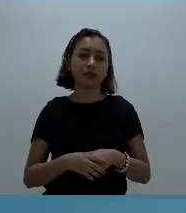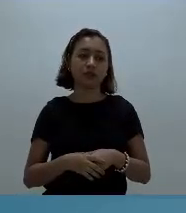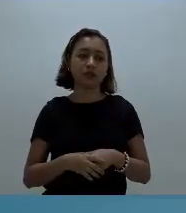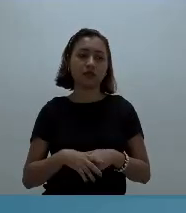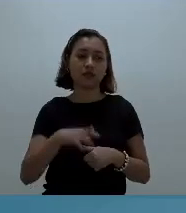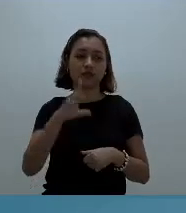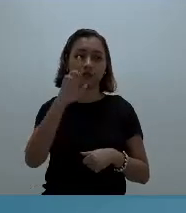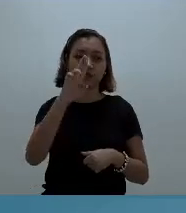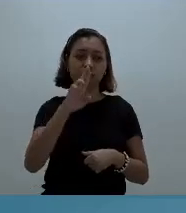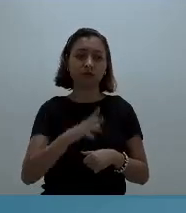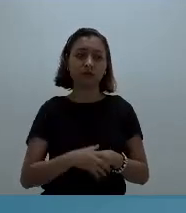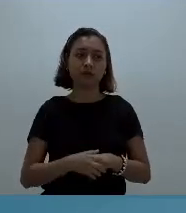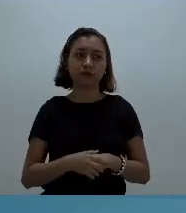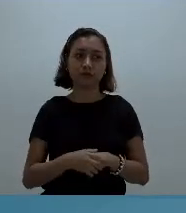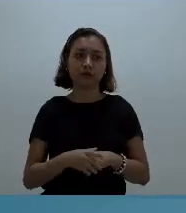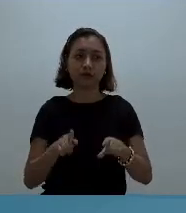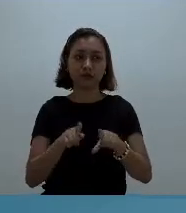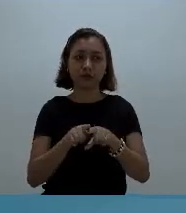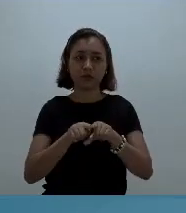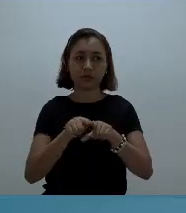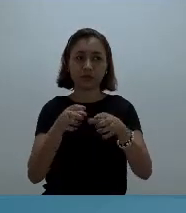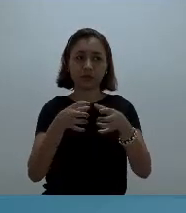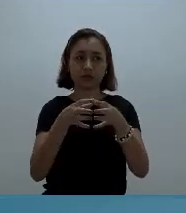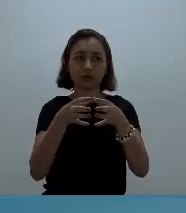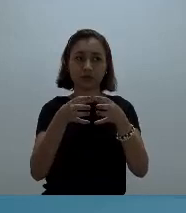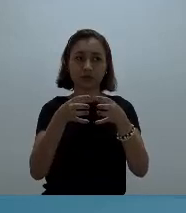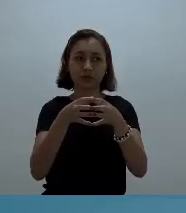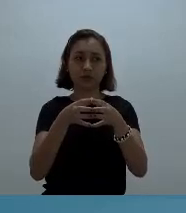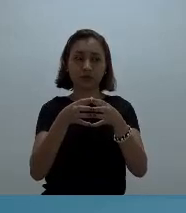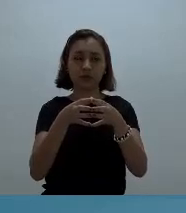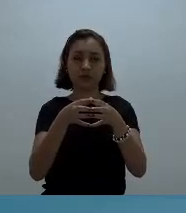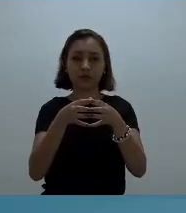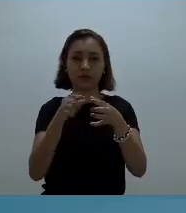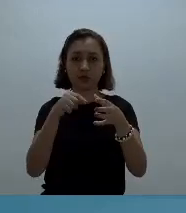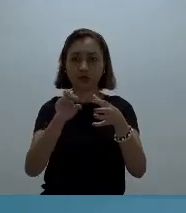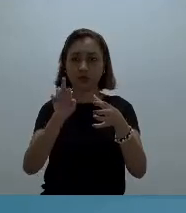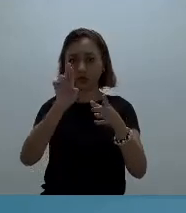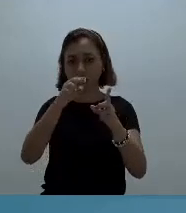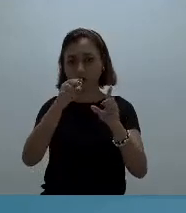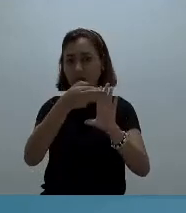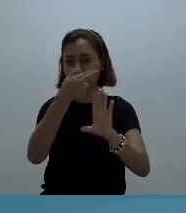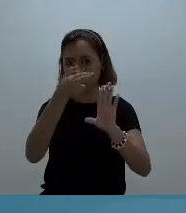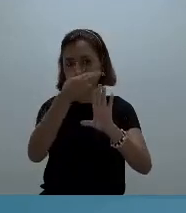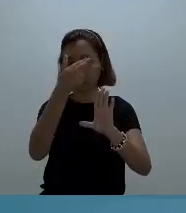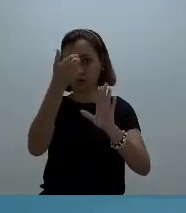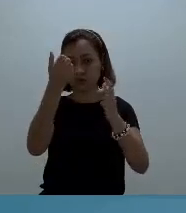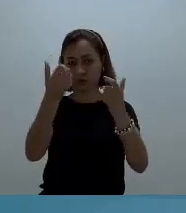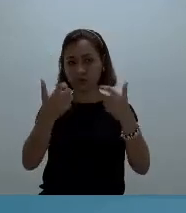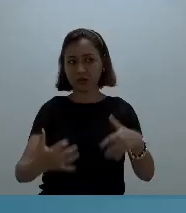comissão, o relator da comissão, o desembargador Pedro, que tem a palavra.